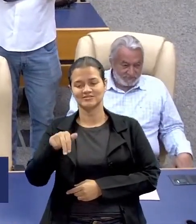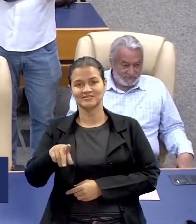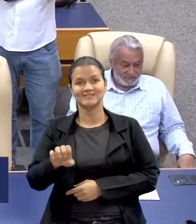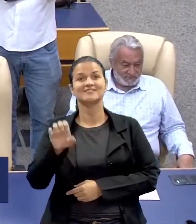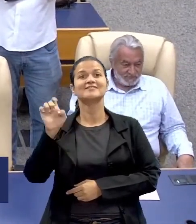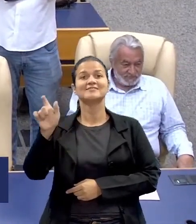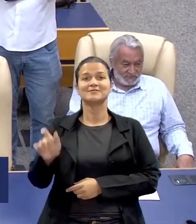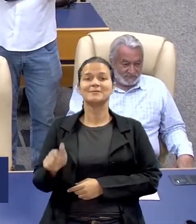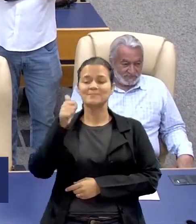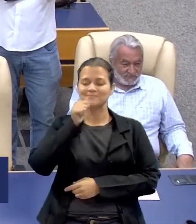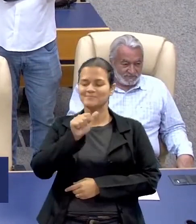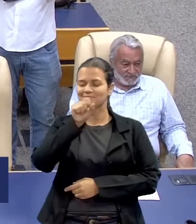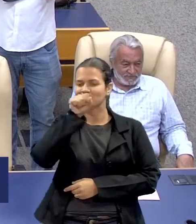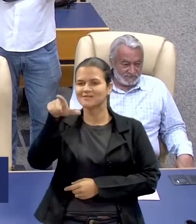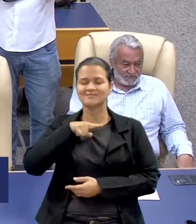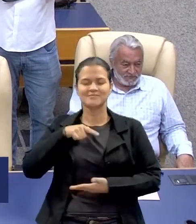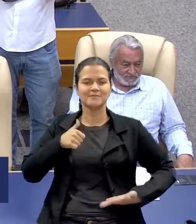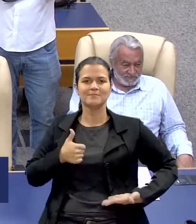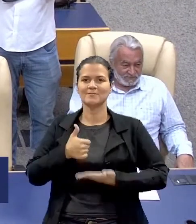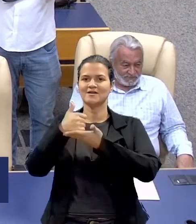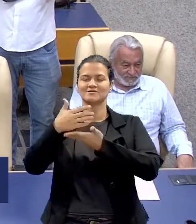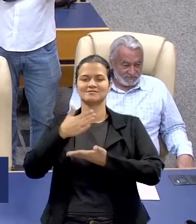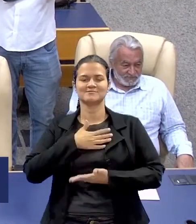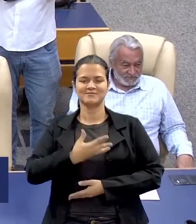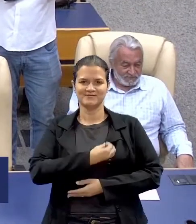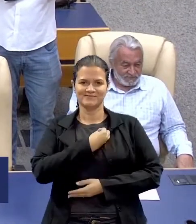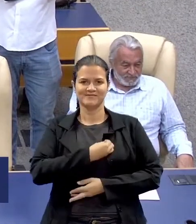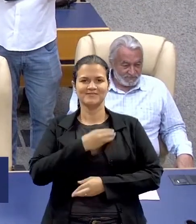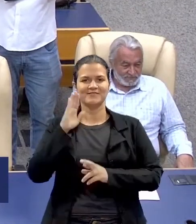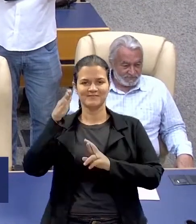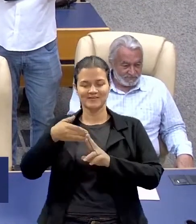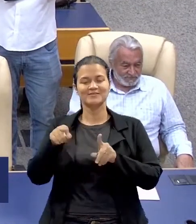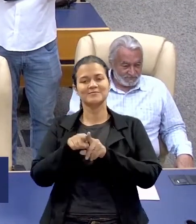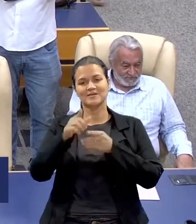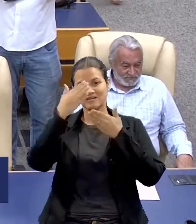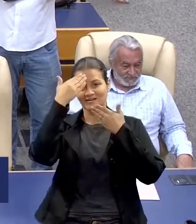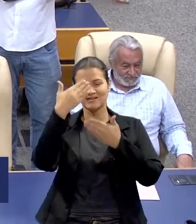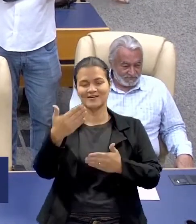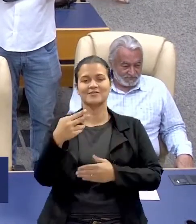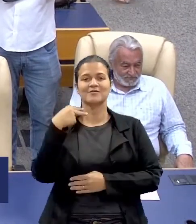de vida e referencial. E agradecer ao professor,